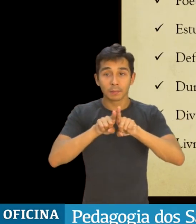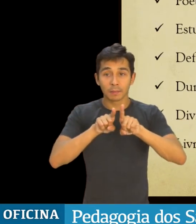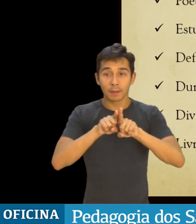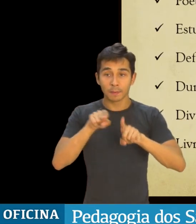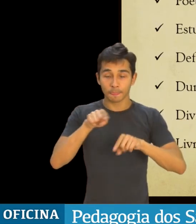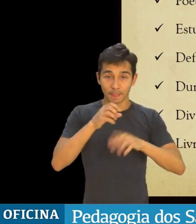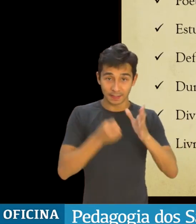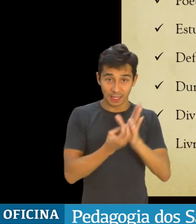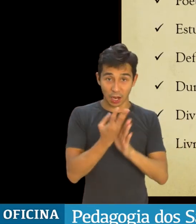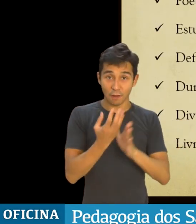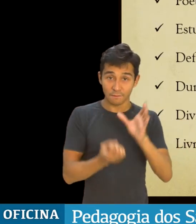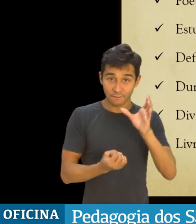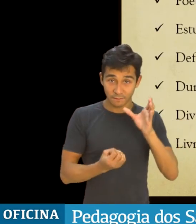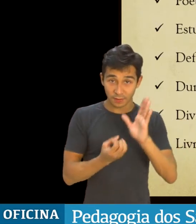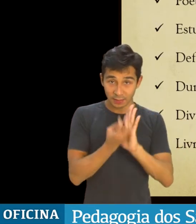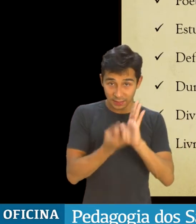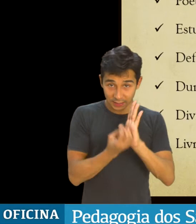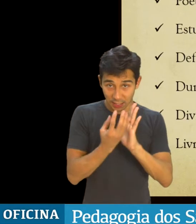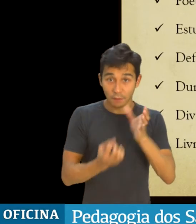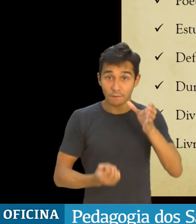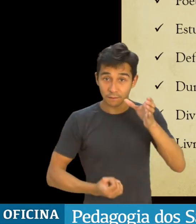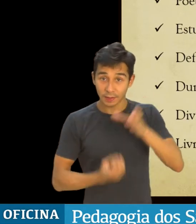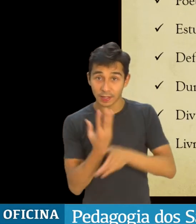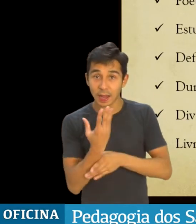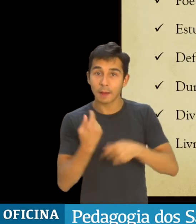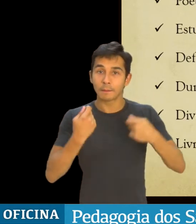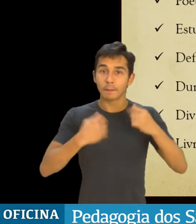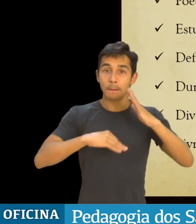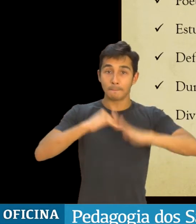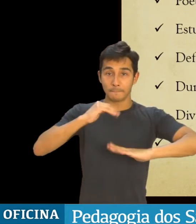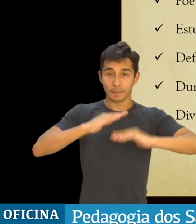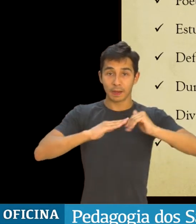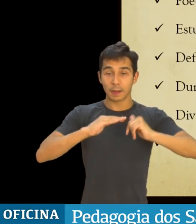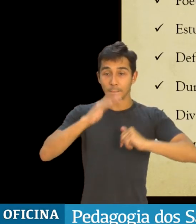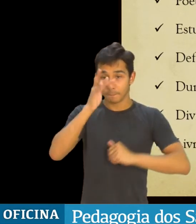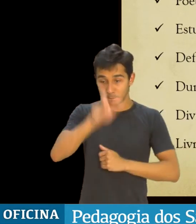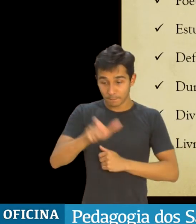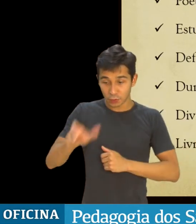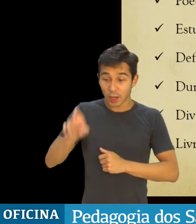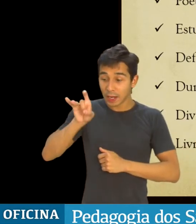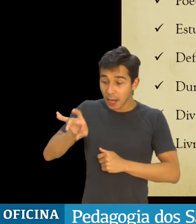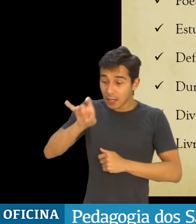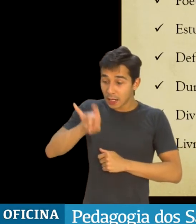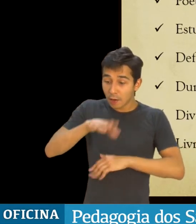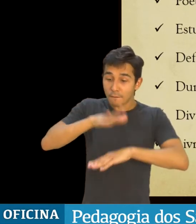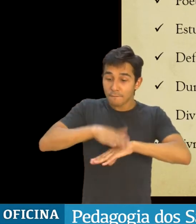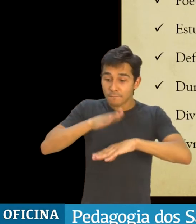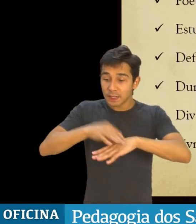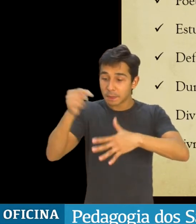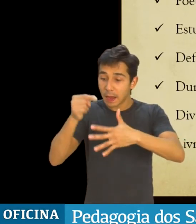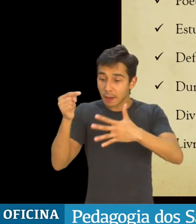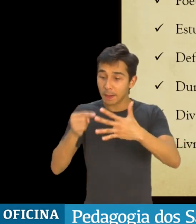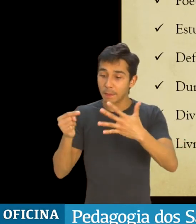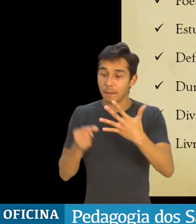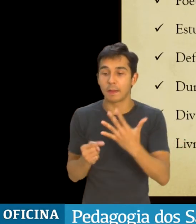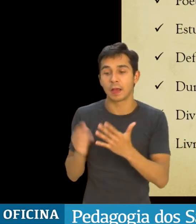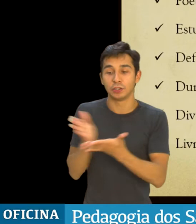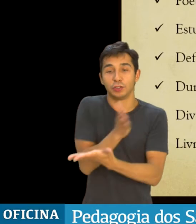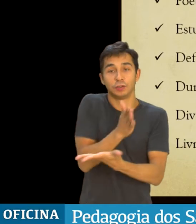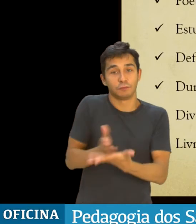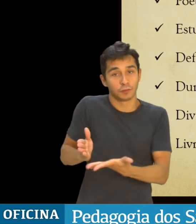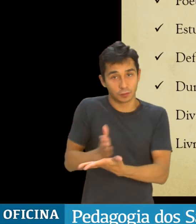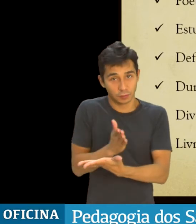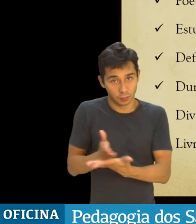também, está dentro de alguns slides que eu tive que tirar, mas você fazer um sarau, você fazer um grupo,